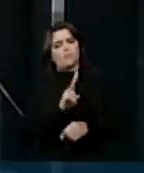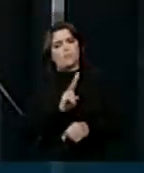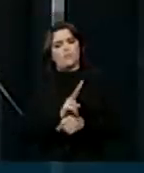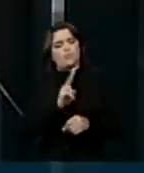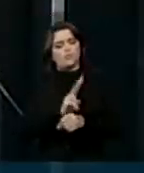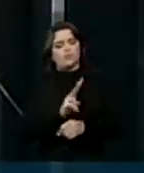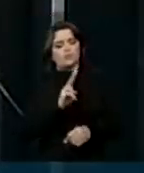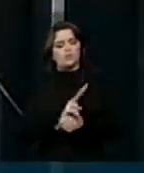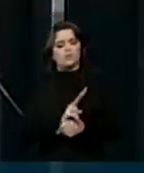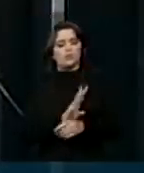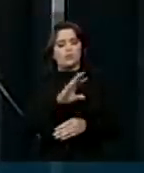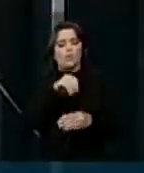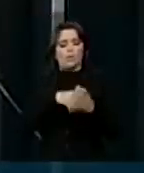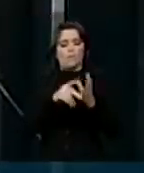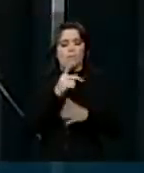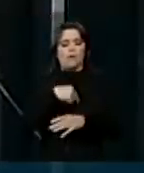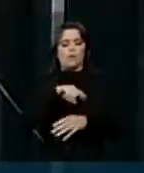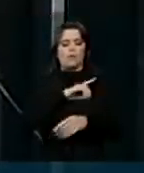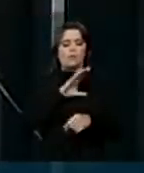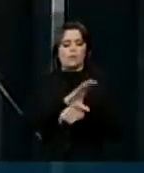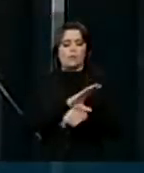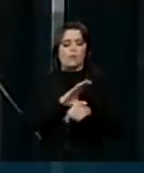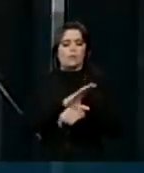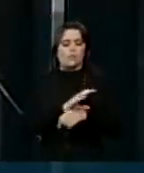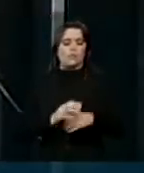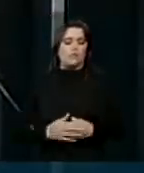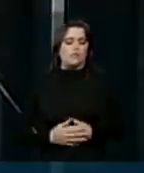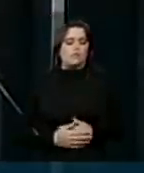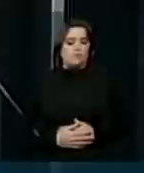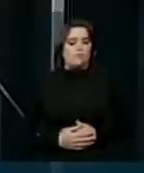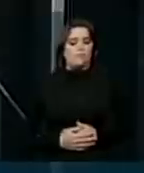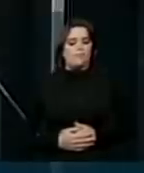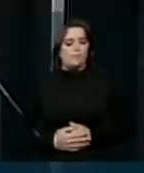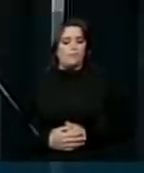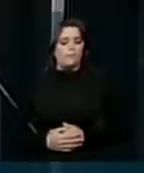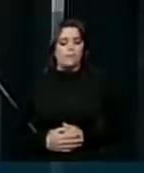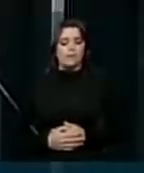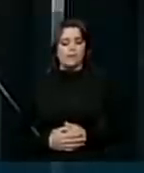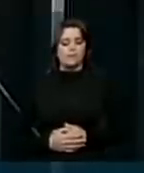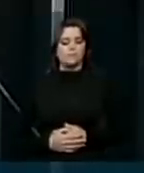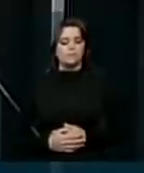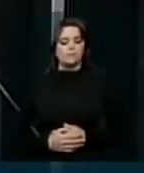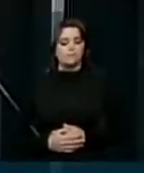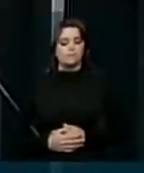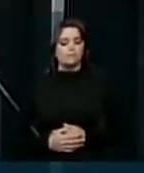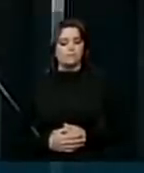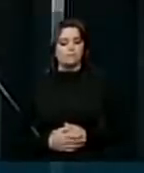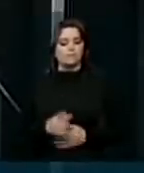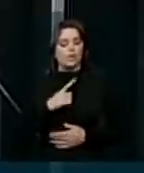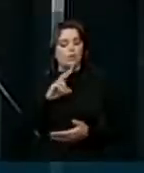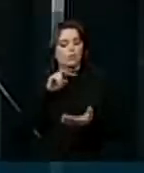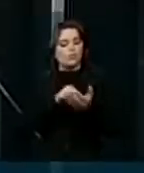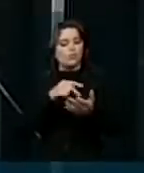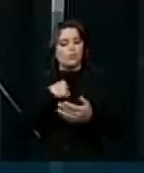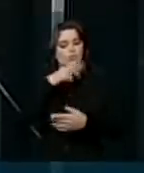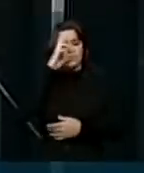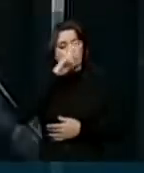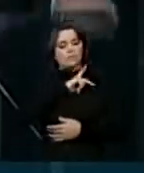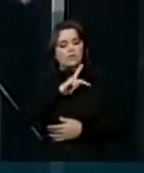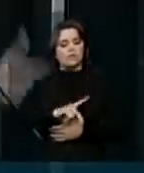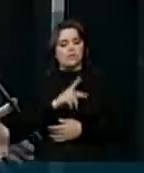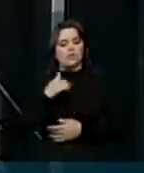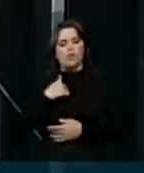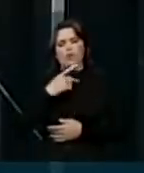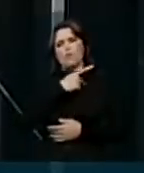protegidos e preservados, inclusive pela nossa Constituição, a Carta Magna desse país. E eu não subo a essa tribuna, senhor presidente,